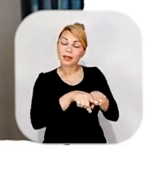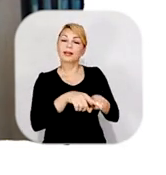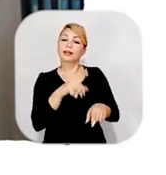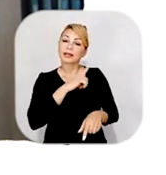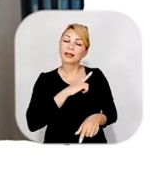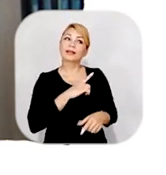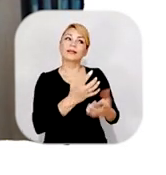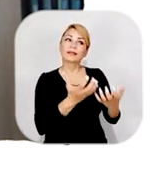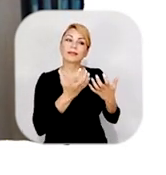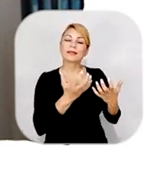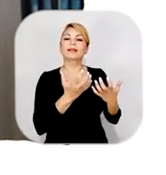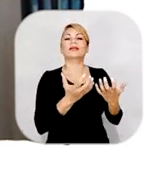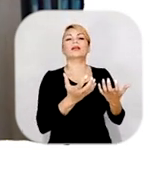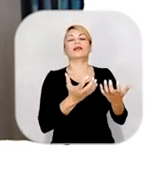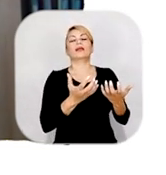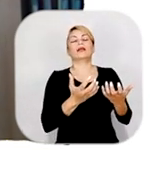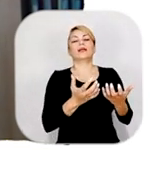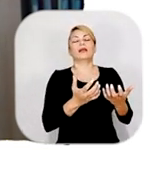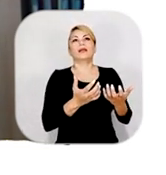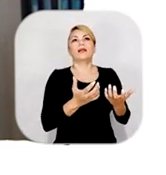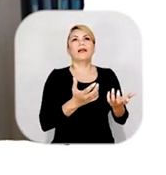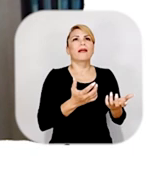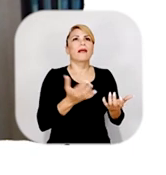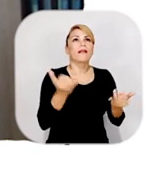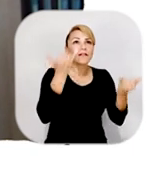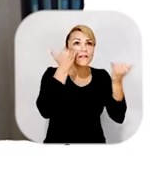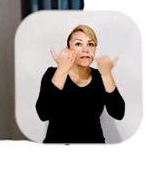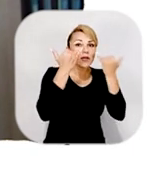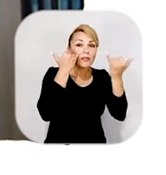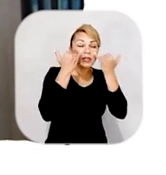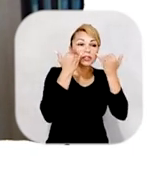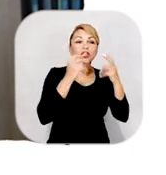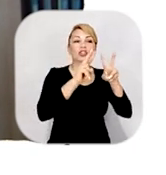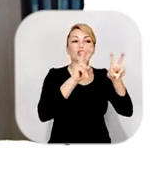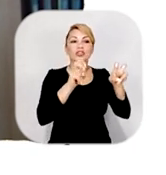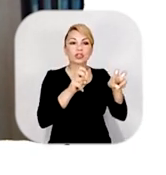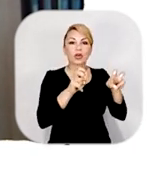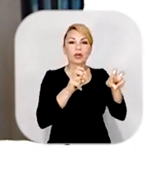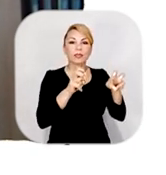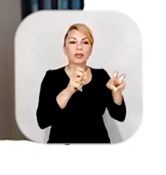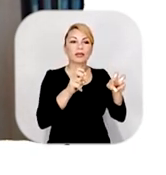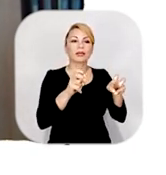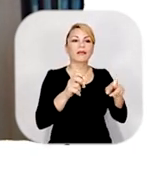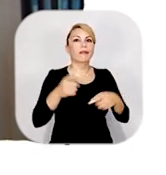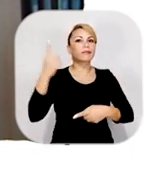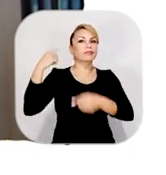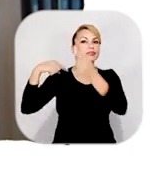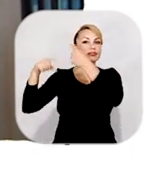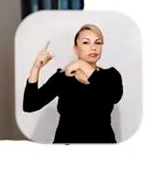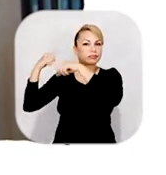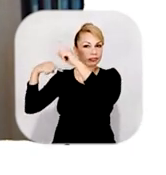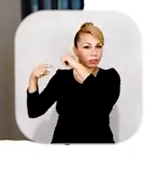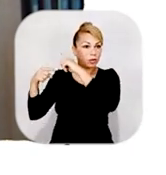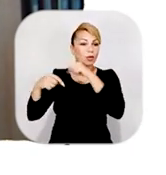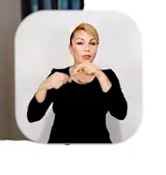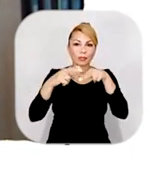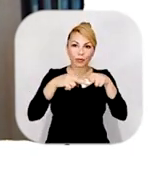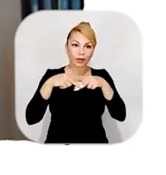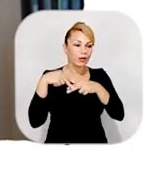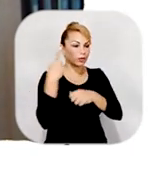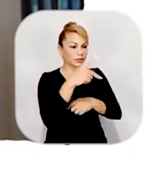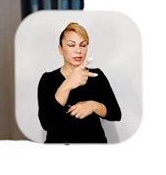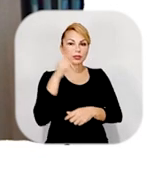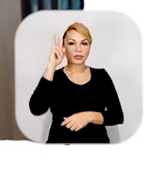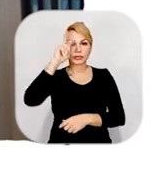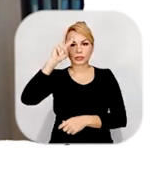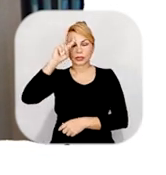ter mais informações dos antepassados deles, até pela própria história deles, né? Então, eu fiquei muito tocada com isso,